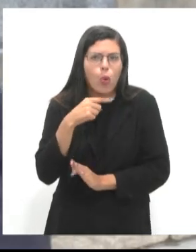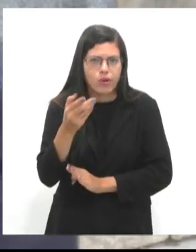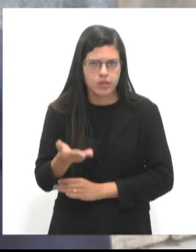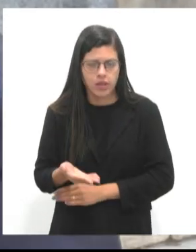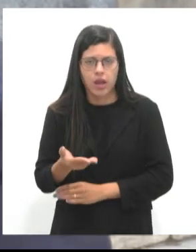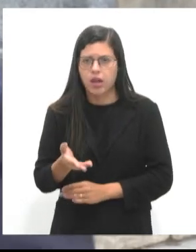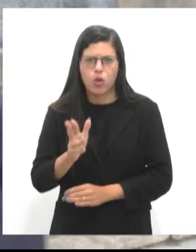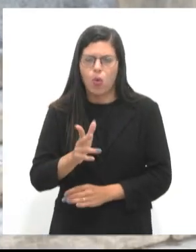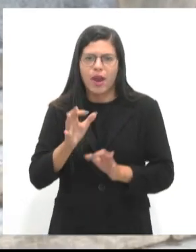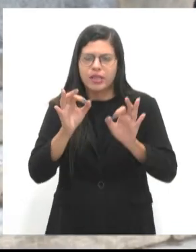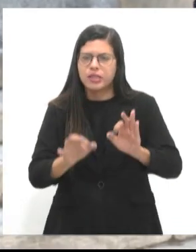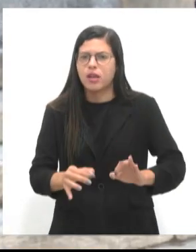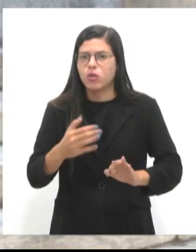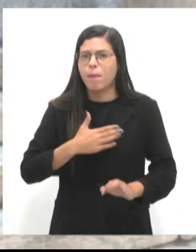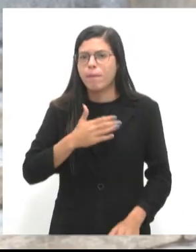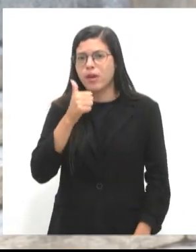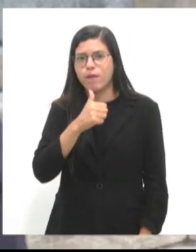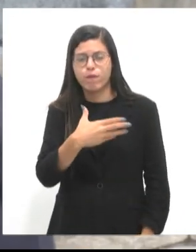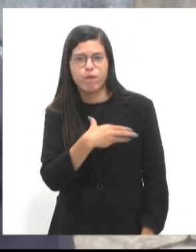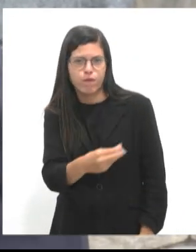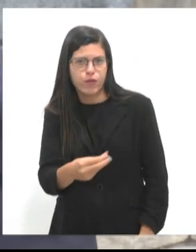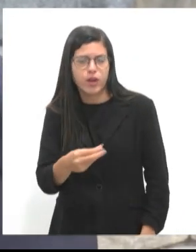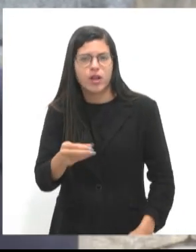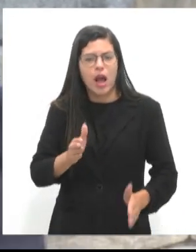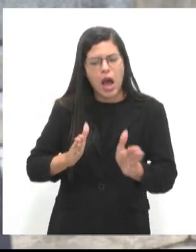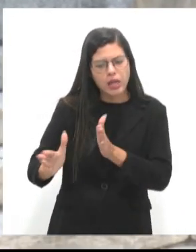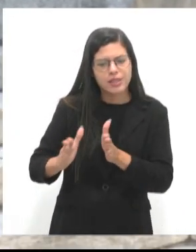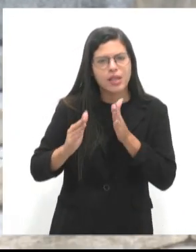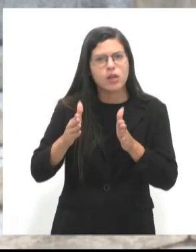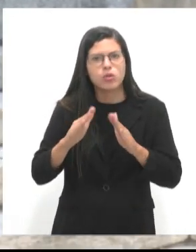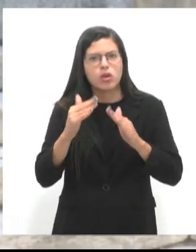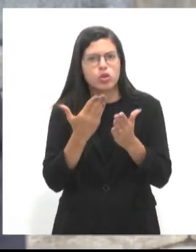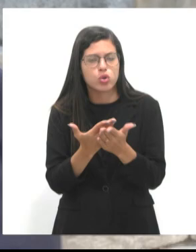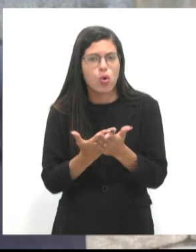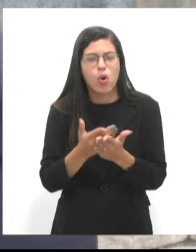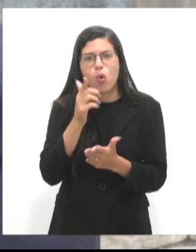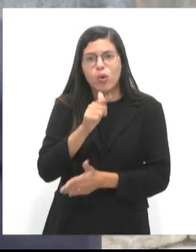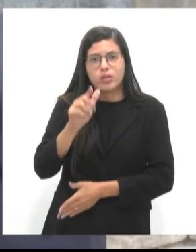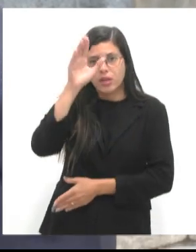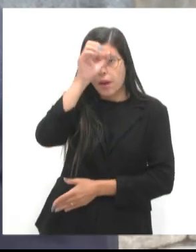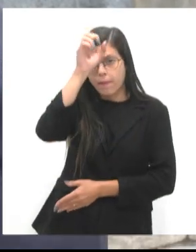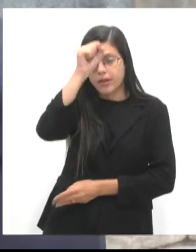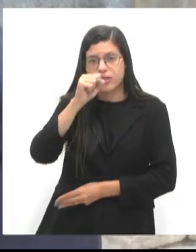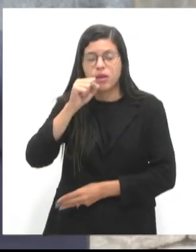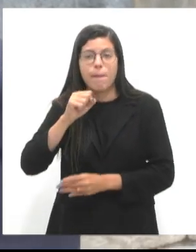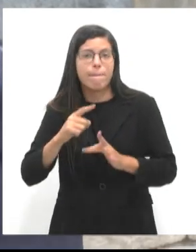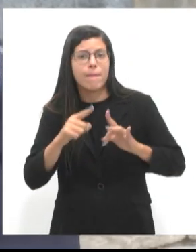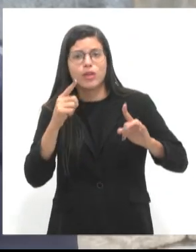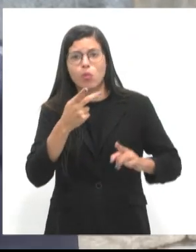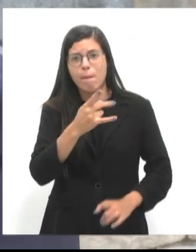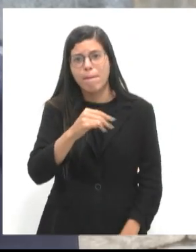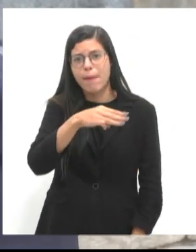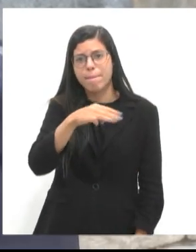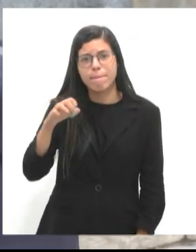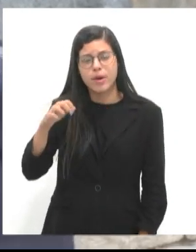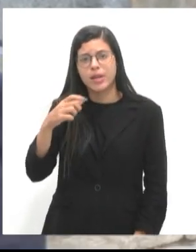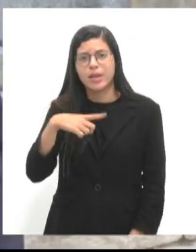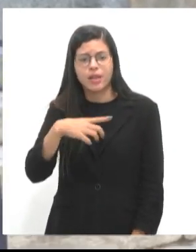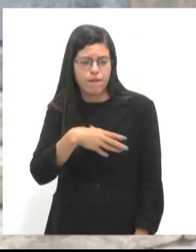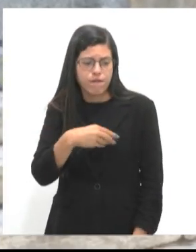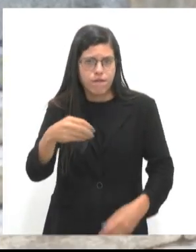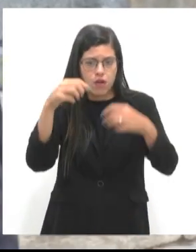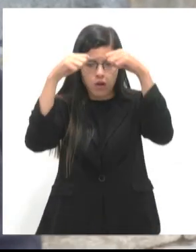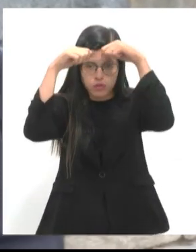correto que minha filha tenha acesso a uma escola e consiga ter um nível de aprendizagem que um pai e uma mãe com uma criança autista